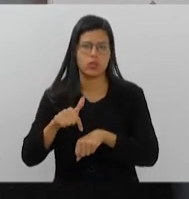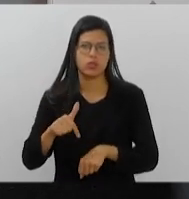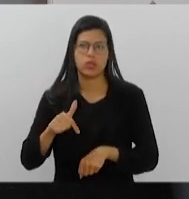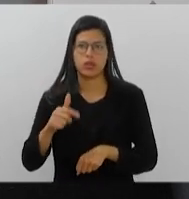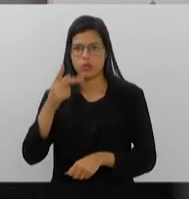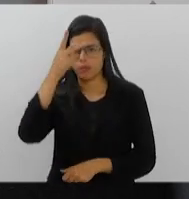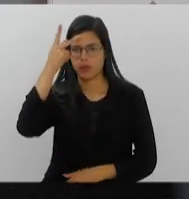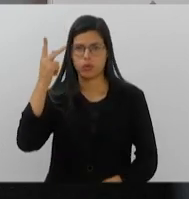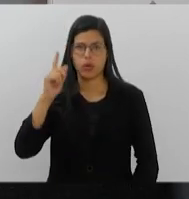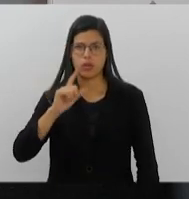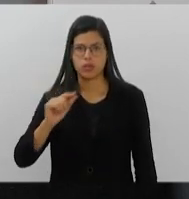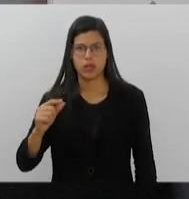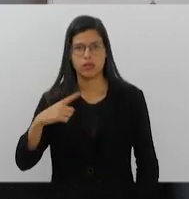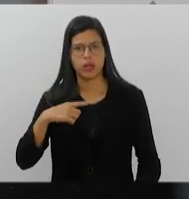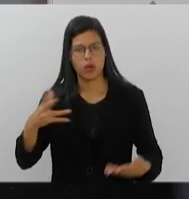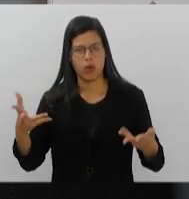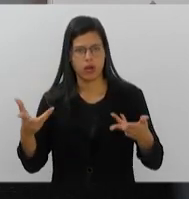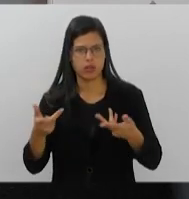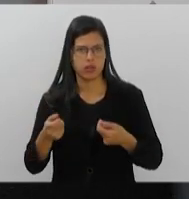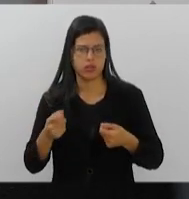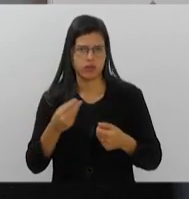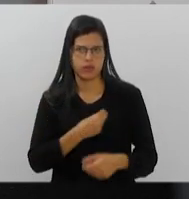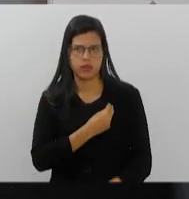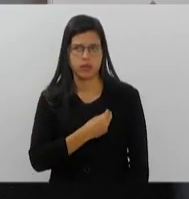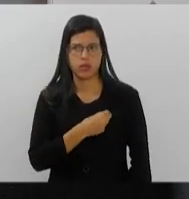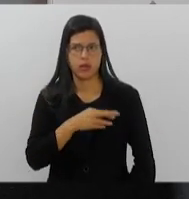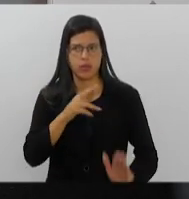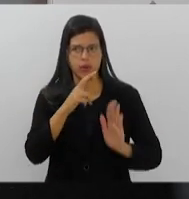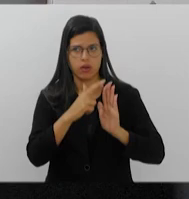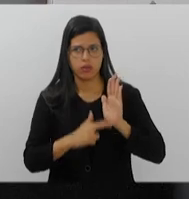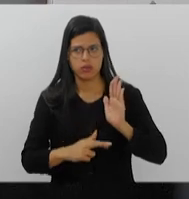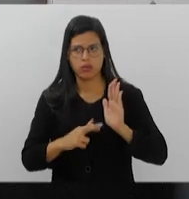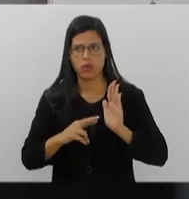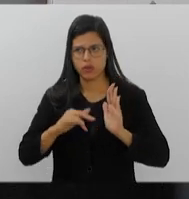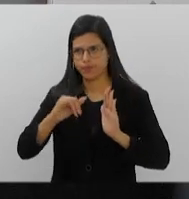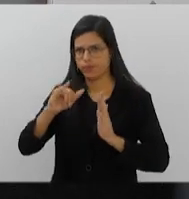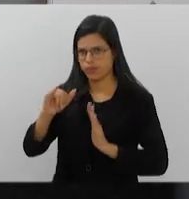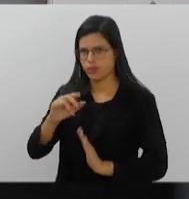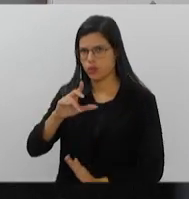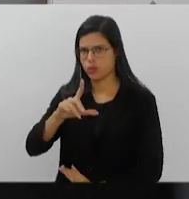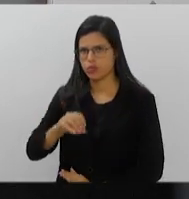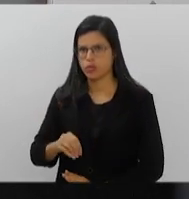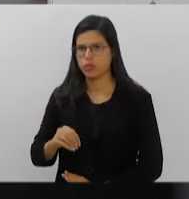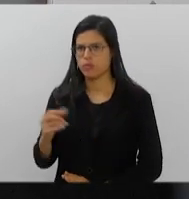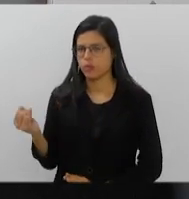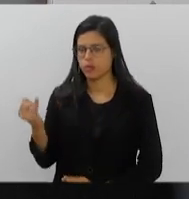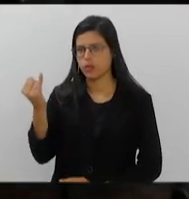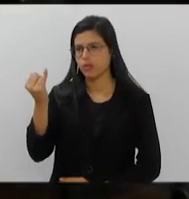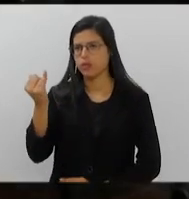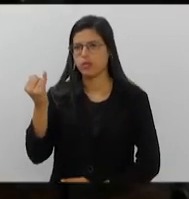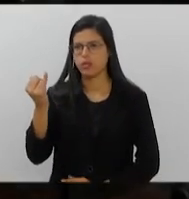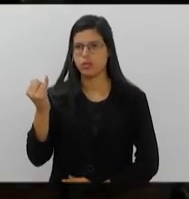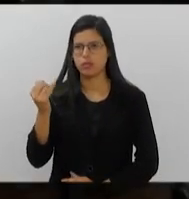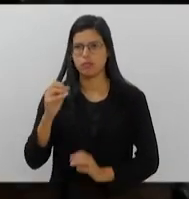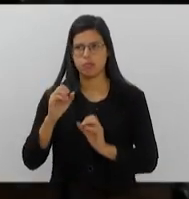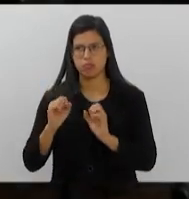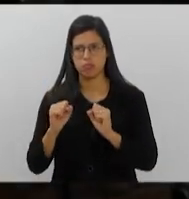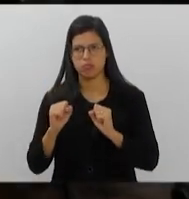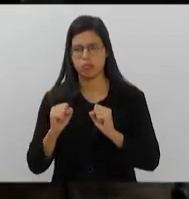saiam daqui com mais qualidade de vida. E o relatório, ele pode ser, Júlio, e acho que é isso que é mais importante, ele pode ser